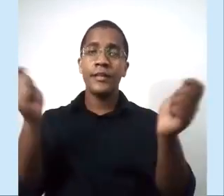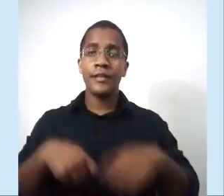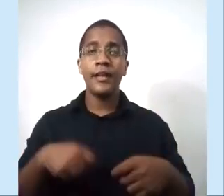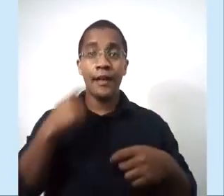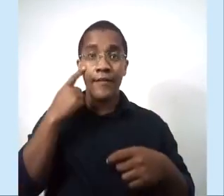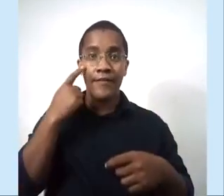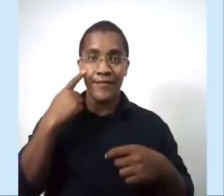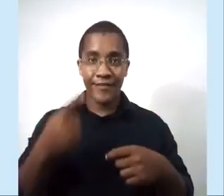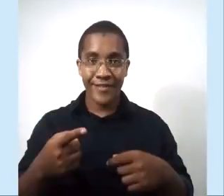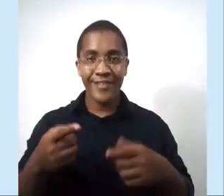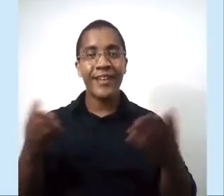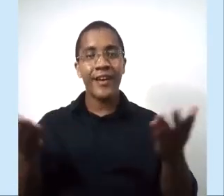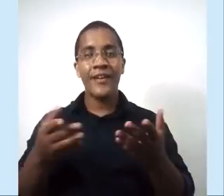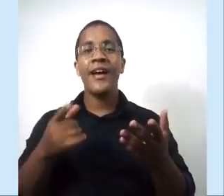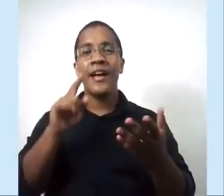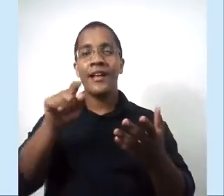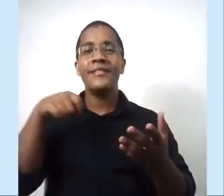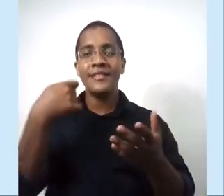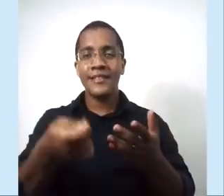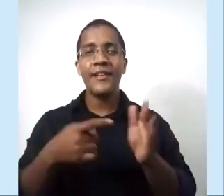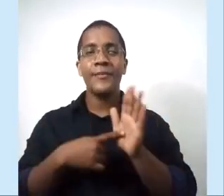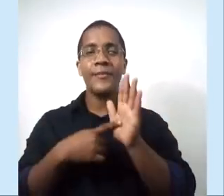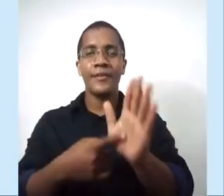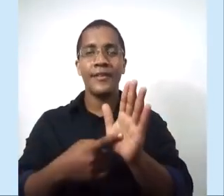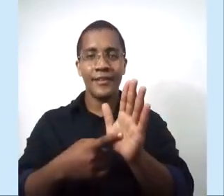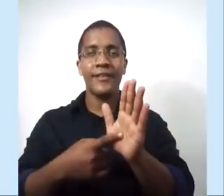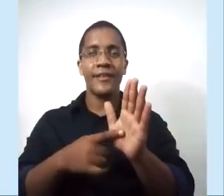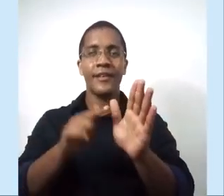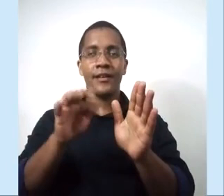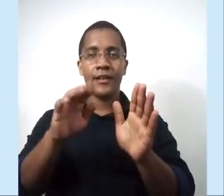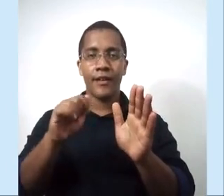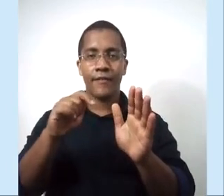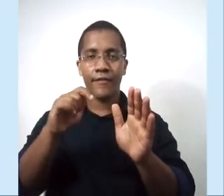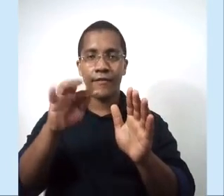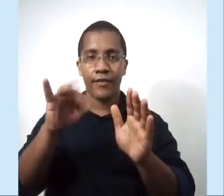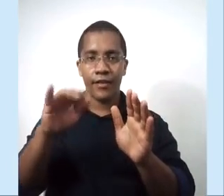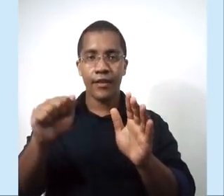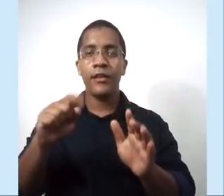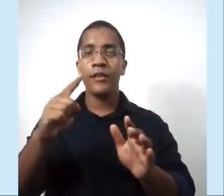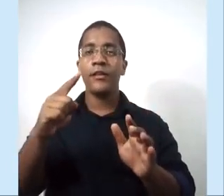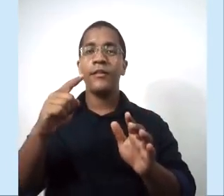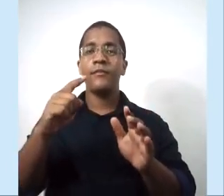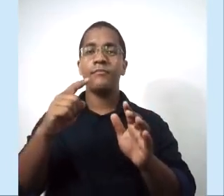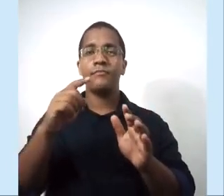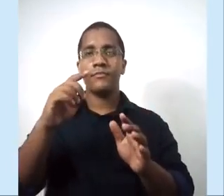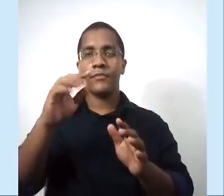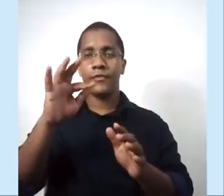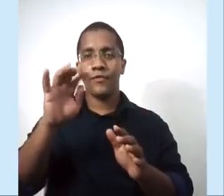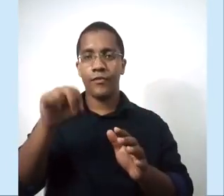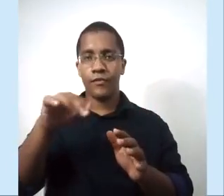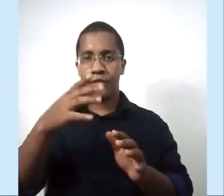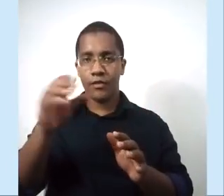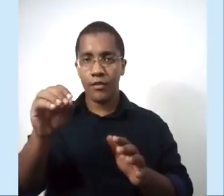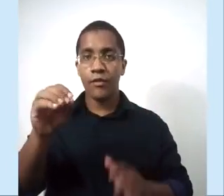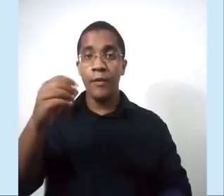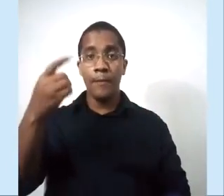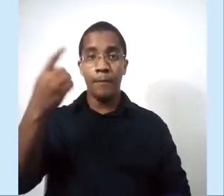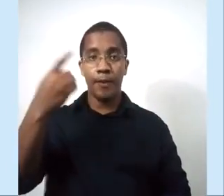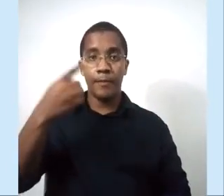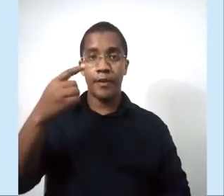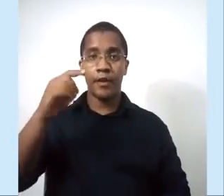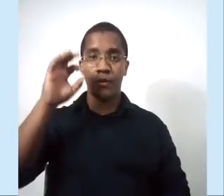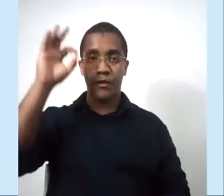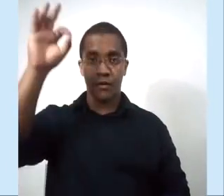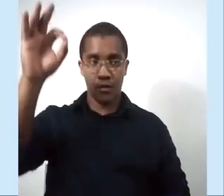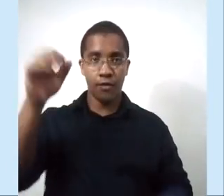E, tendo esse exemplo, essa é a representação gráfica de uma função do primeiro grau. Então, pessoal, reveja essa